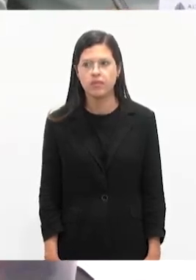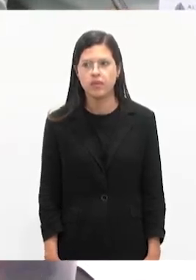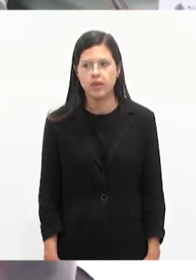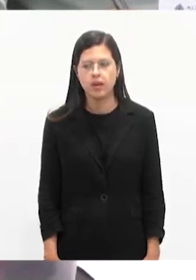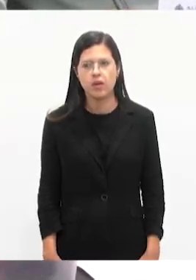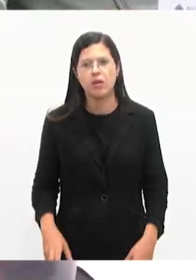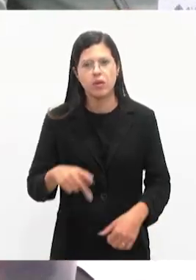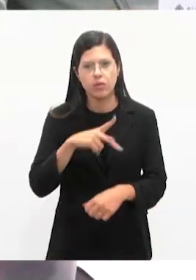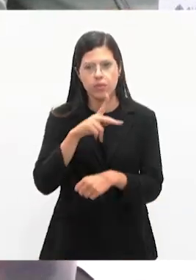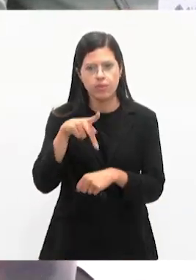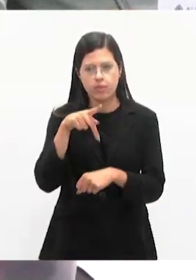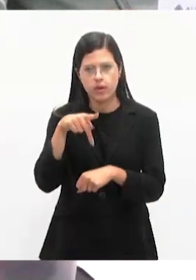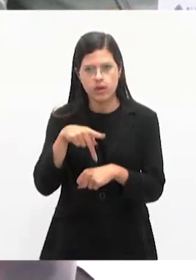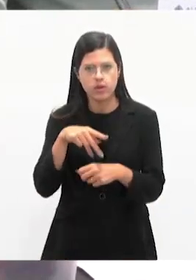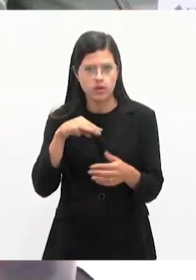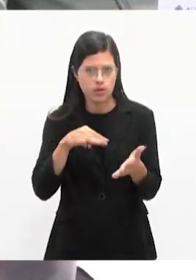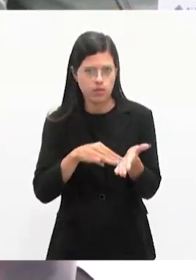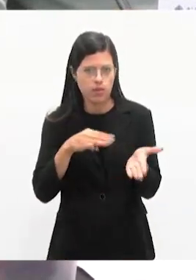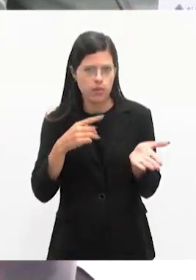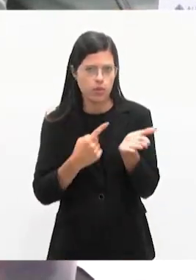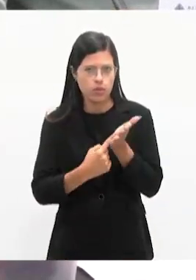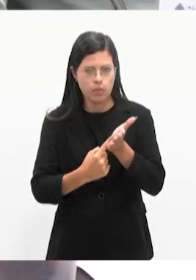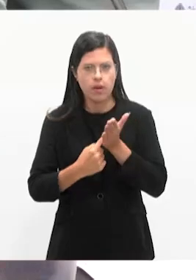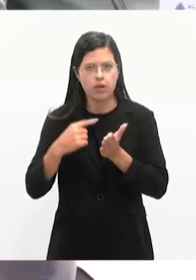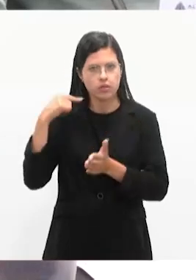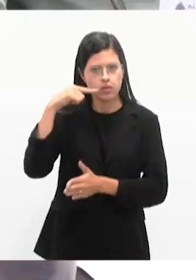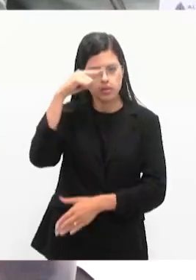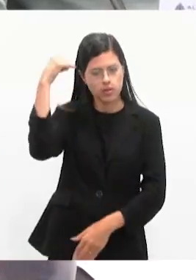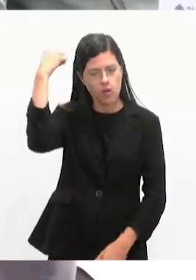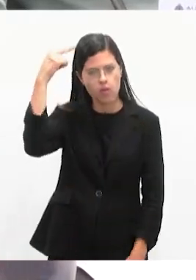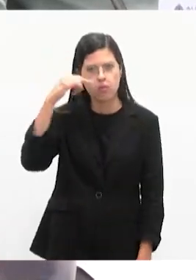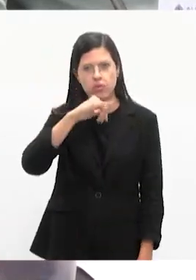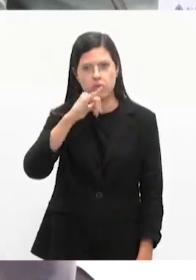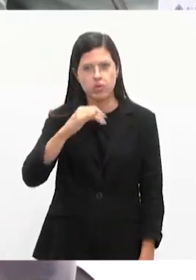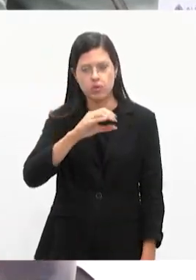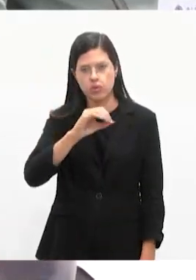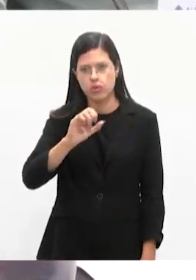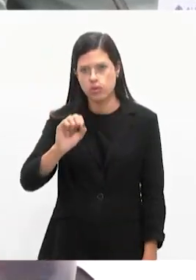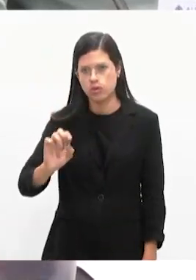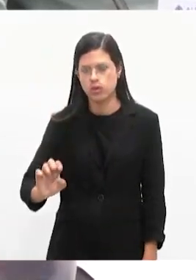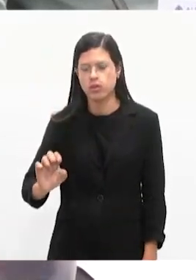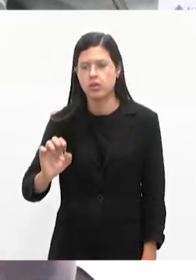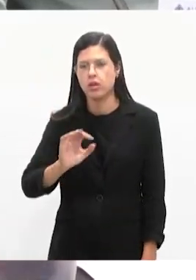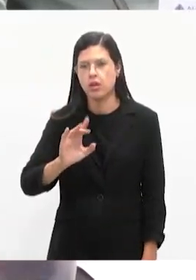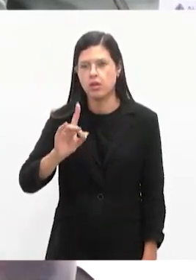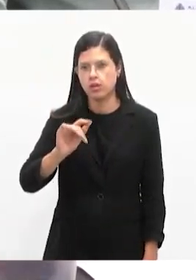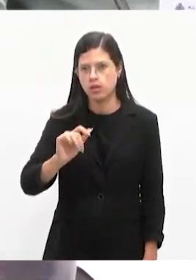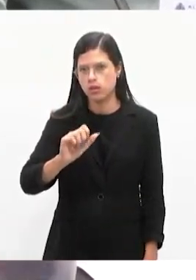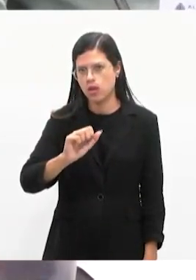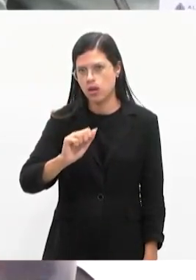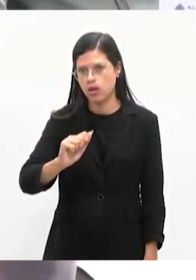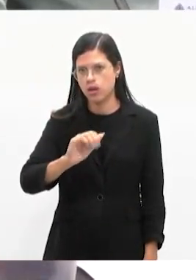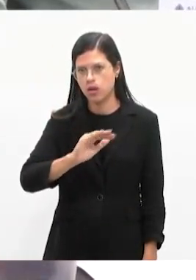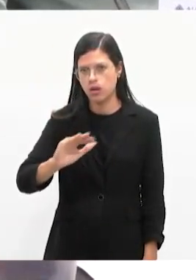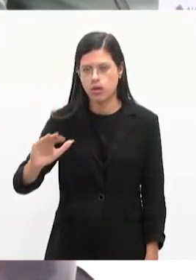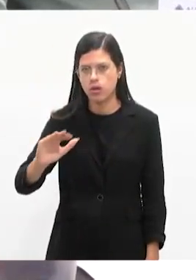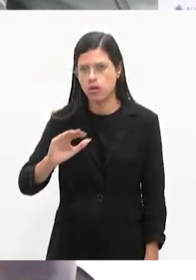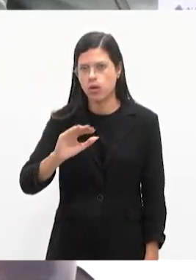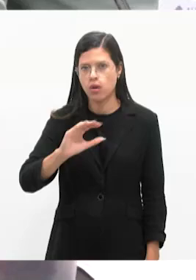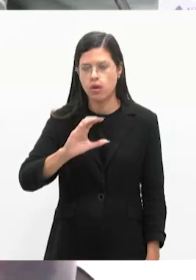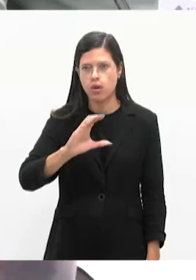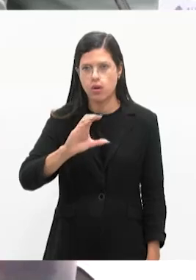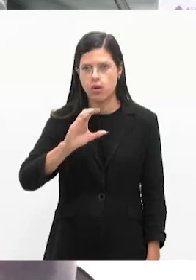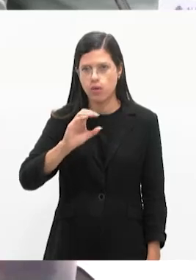participa, é membro, assinou o Pacto de São José da Costa Rica, é oportuno trazer essa questão a